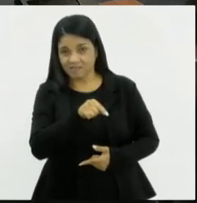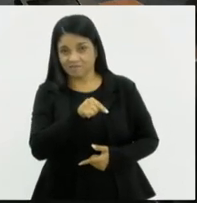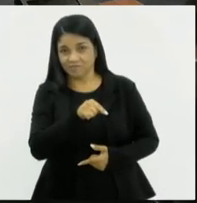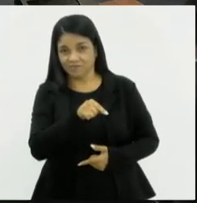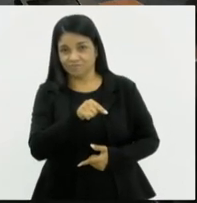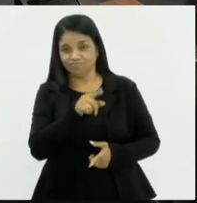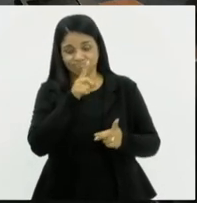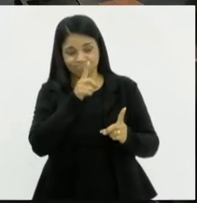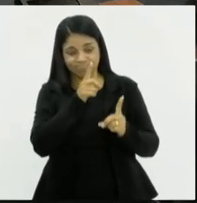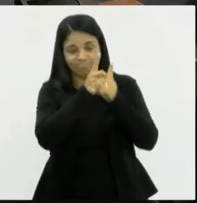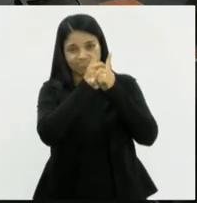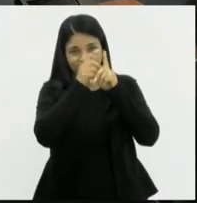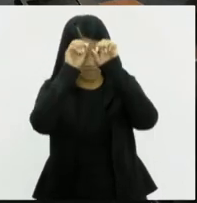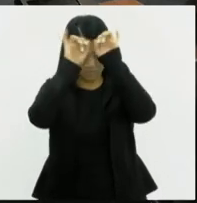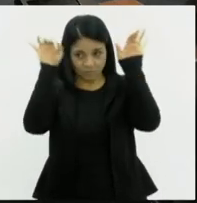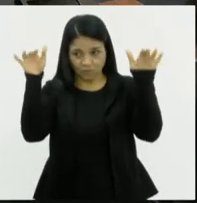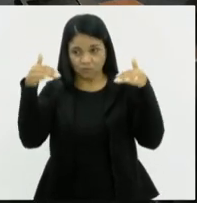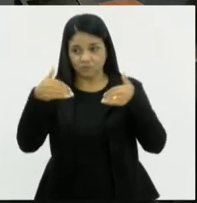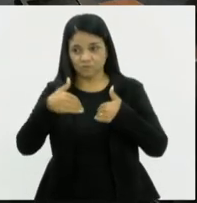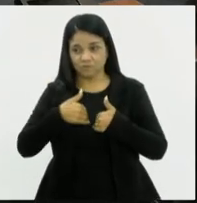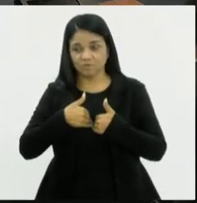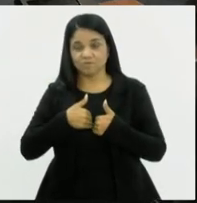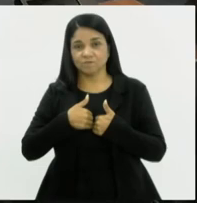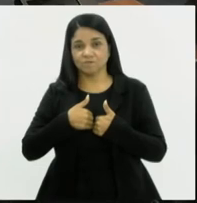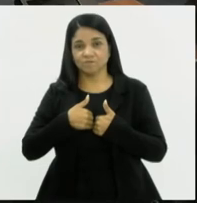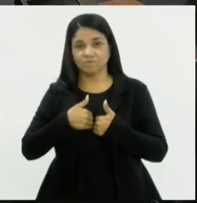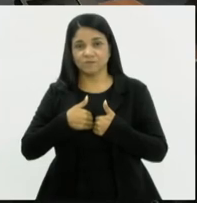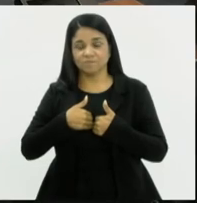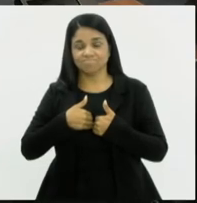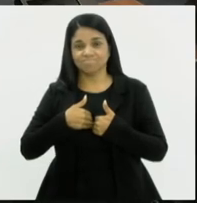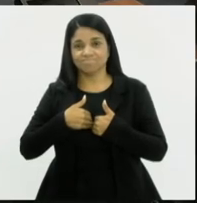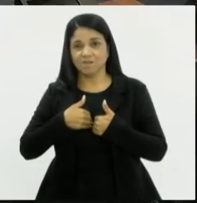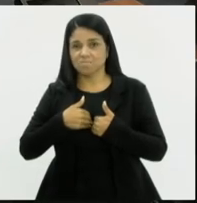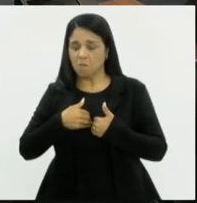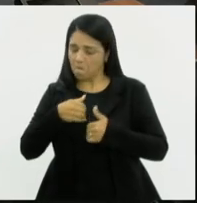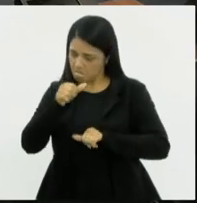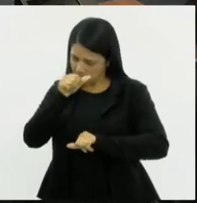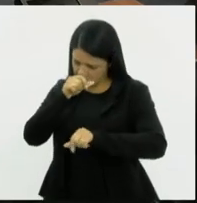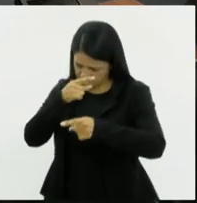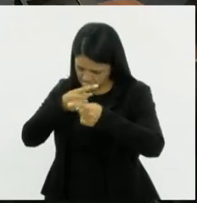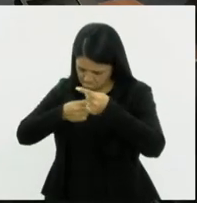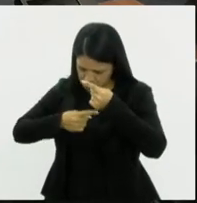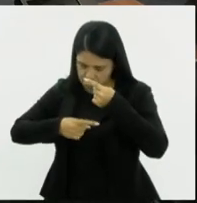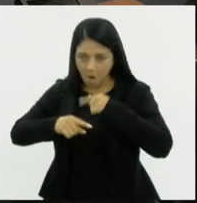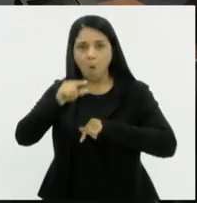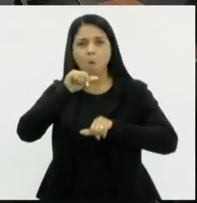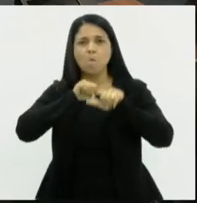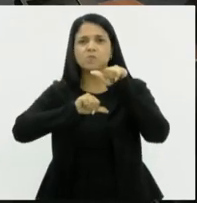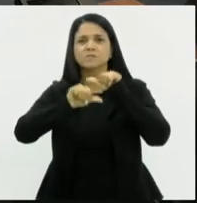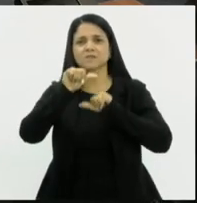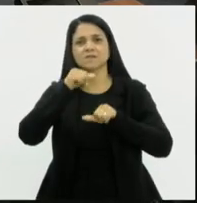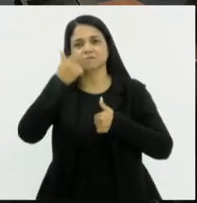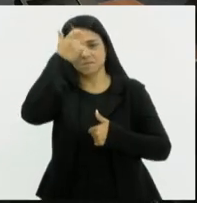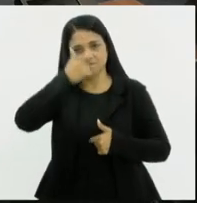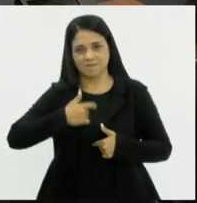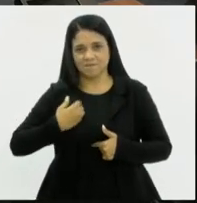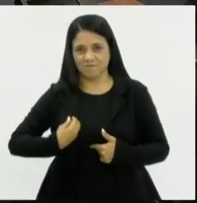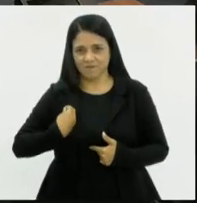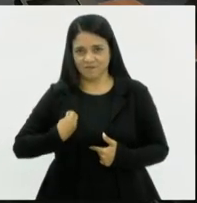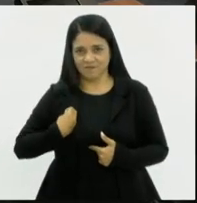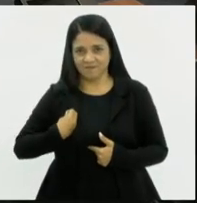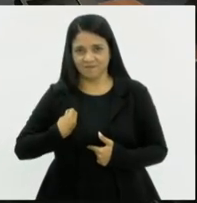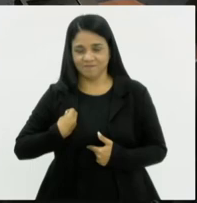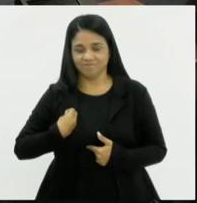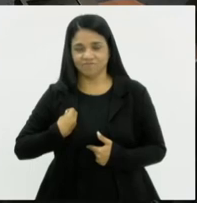seu diagnóstico, me fez virar do avesso. E eu percebi